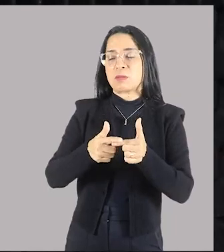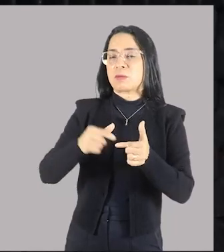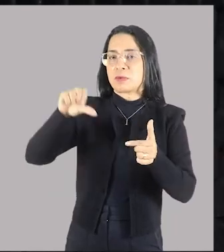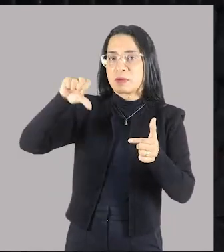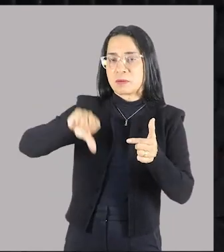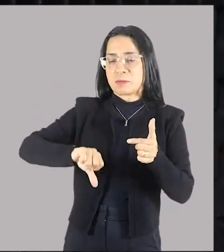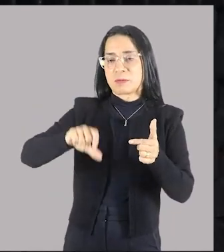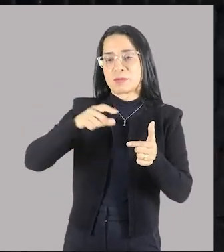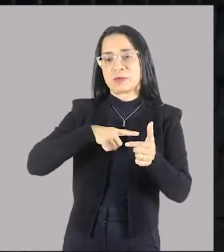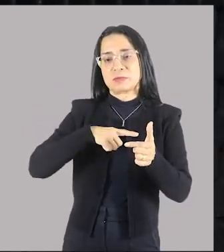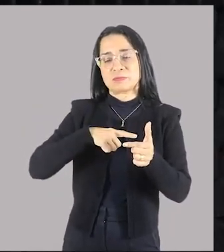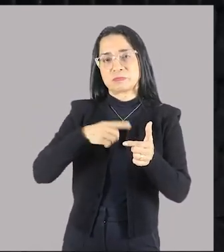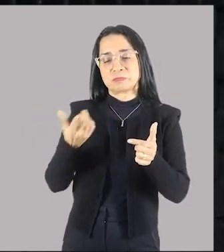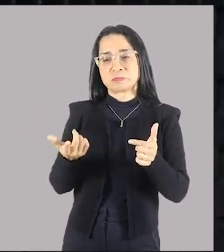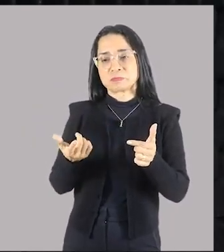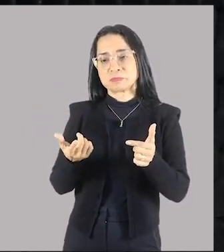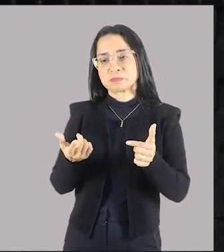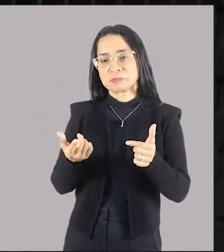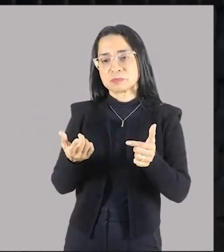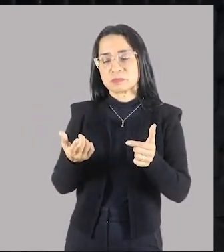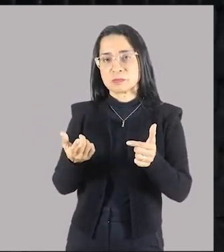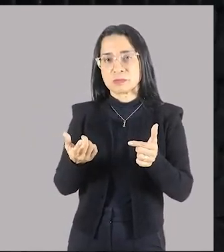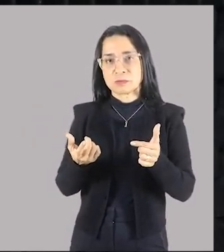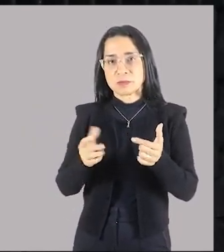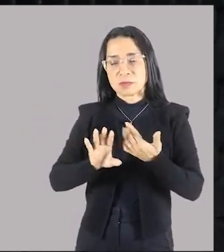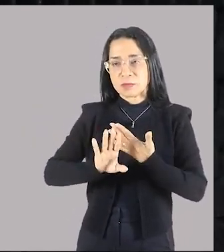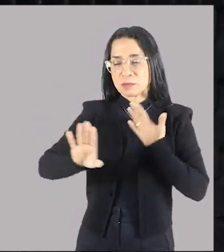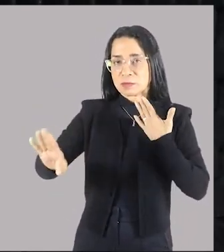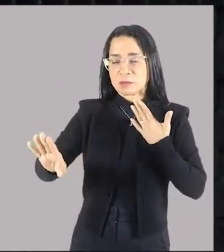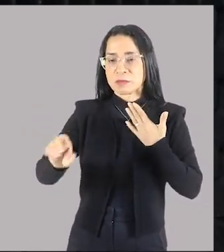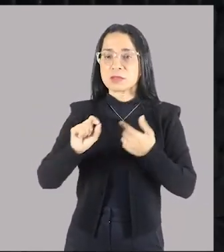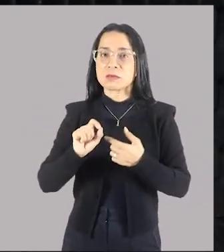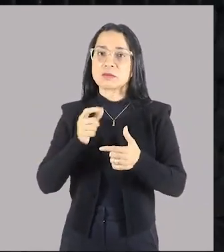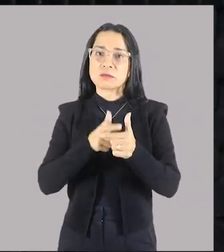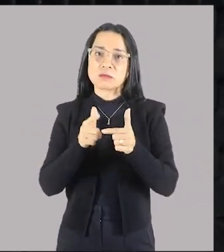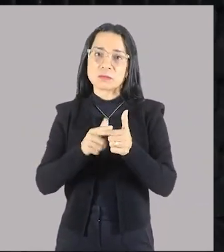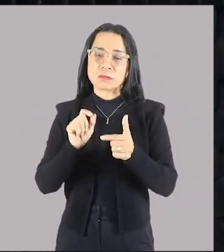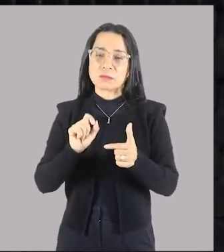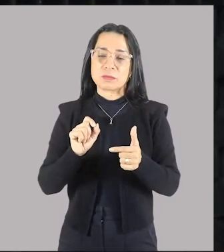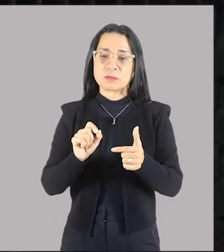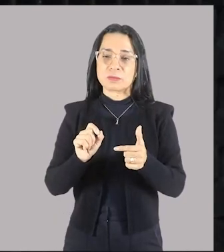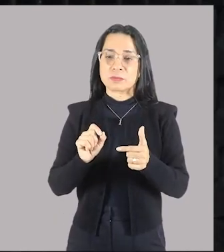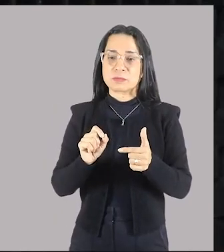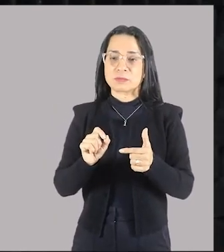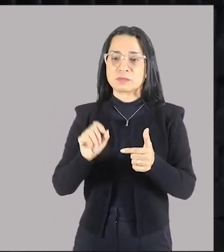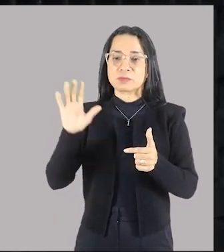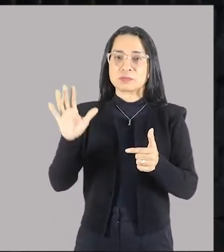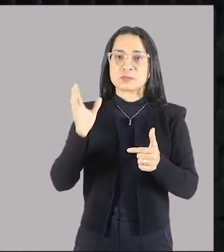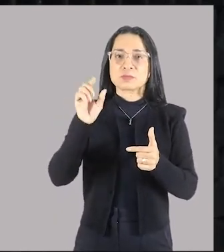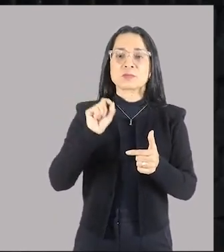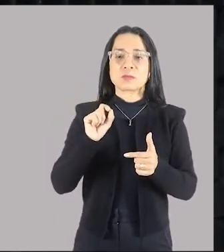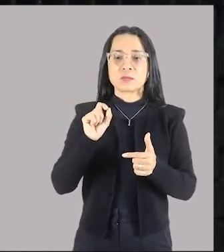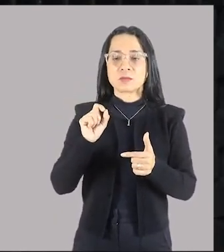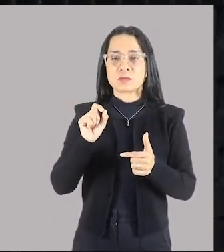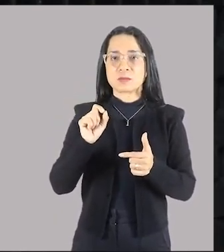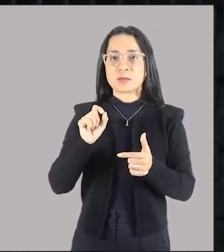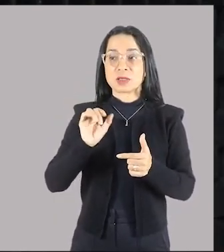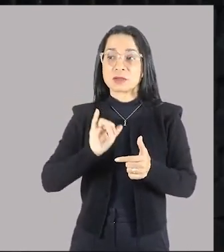a sua saída, o seu afastamento, a crise ela vai partir das denúncias de